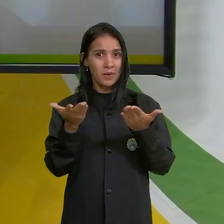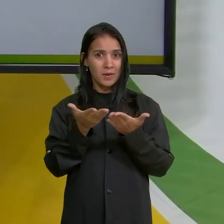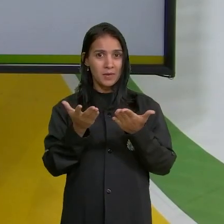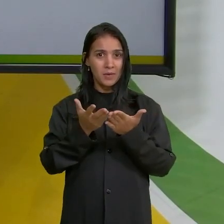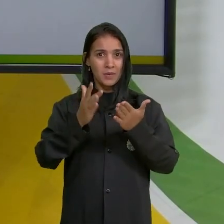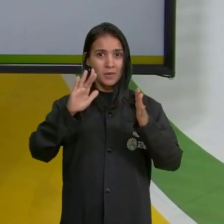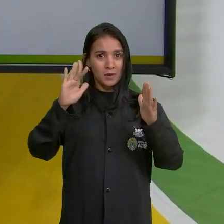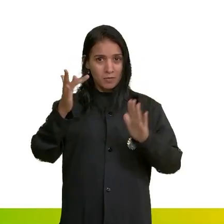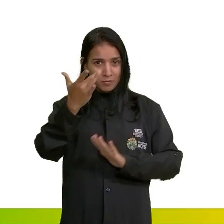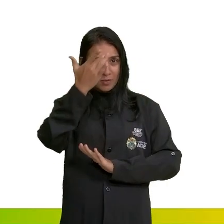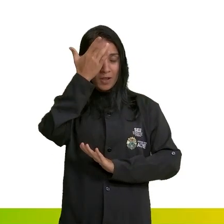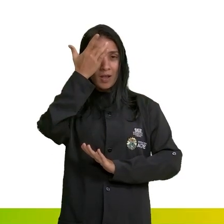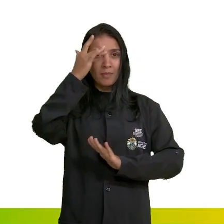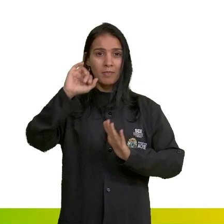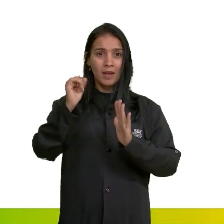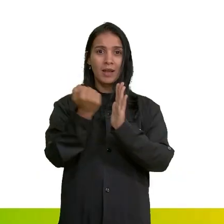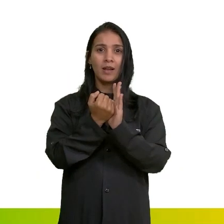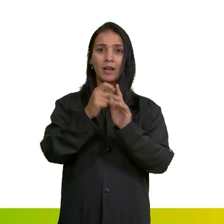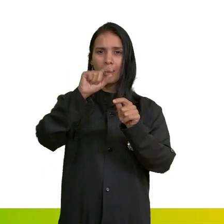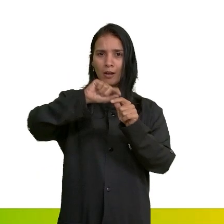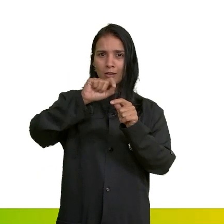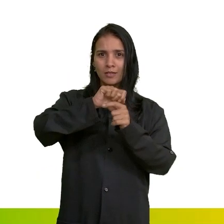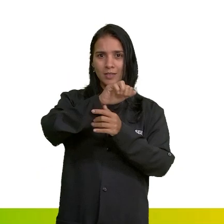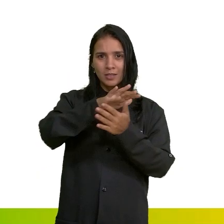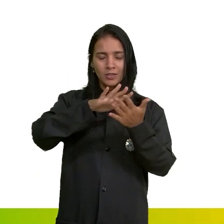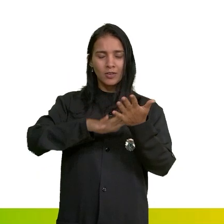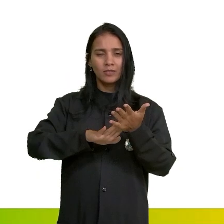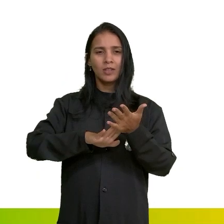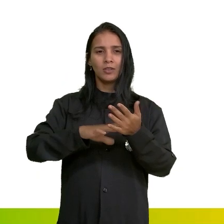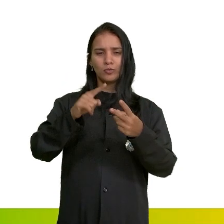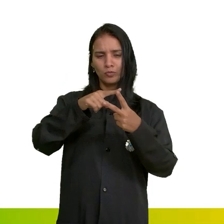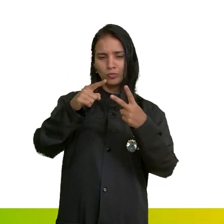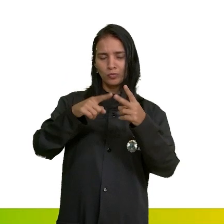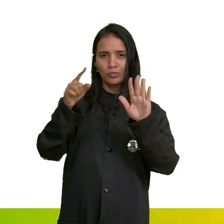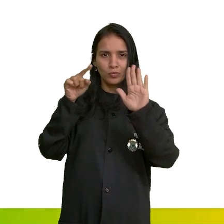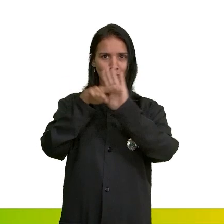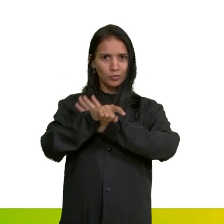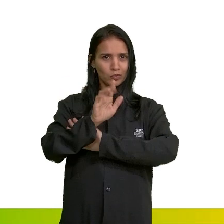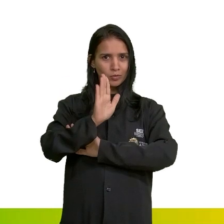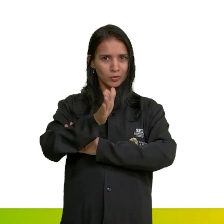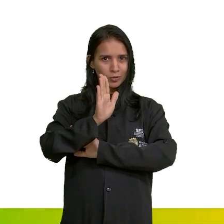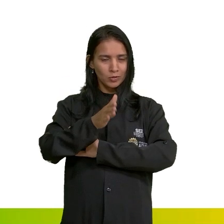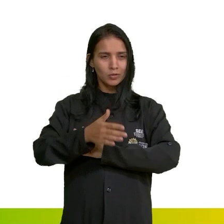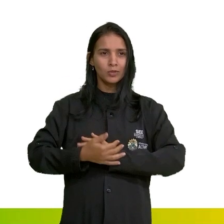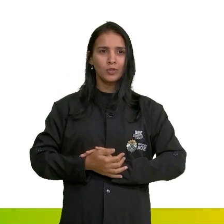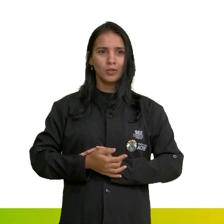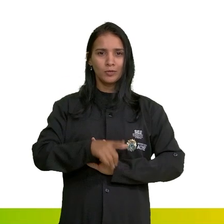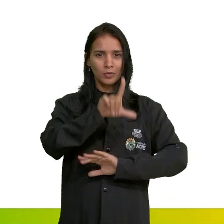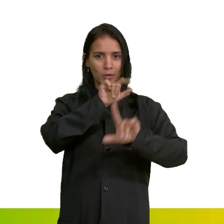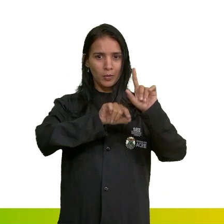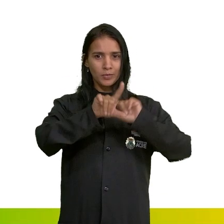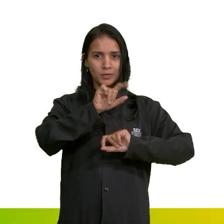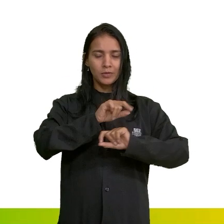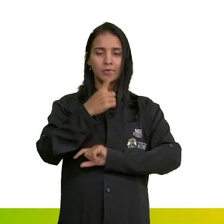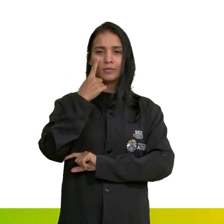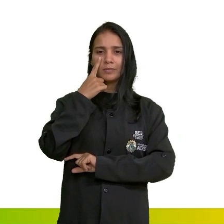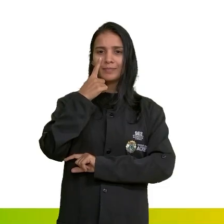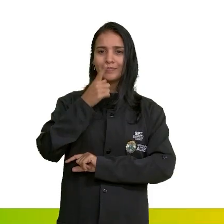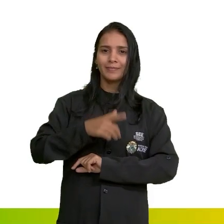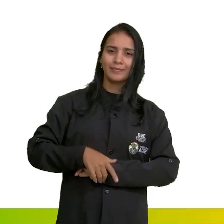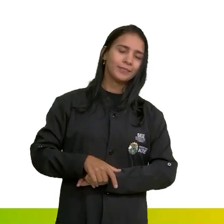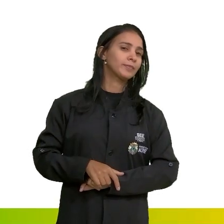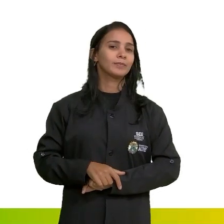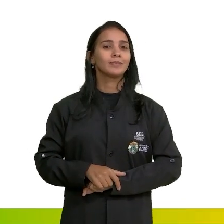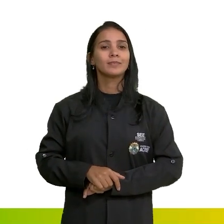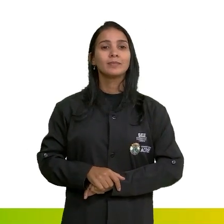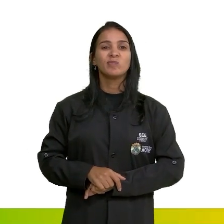questões objetivas para nós praticarmos o nosso conhecimento. Na primeira questão, a construção